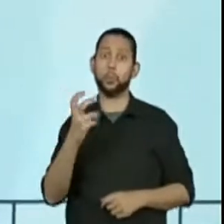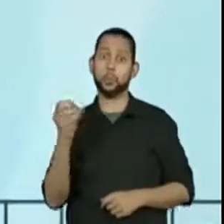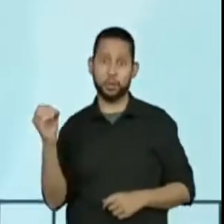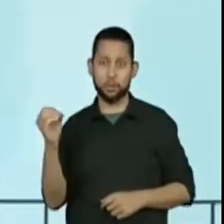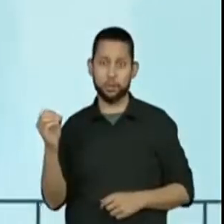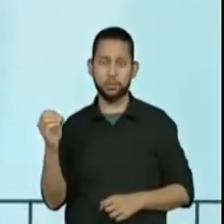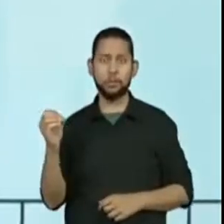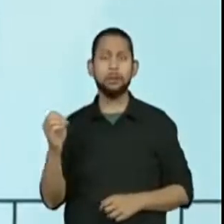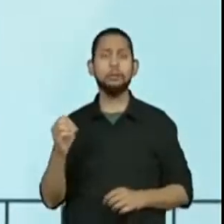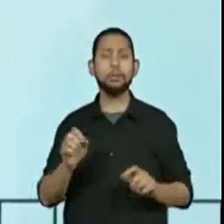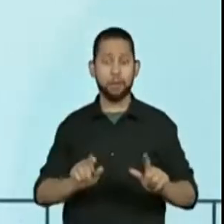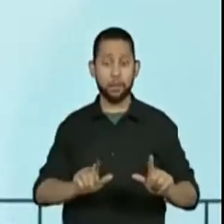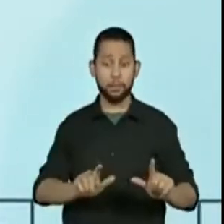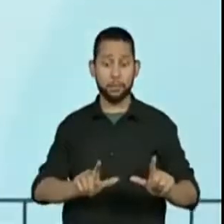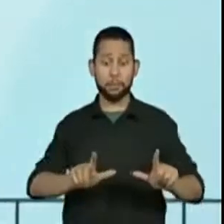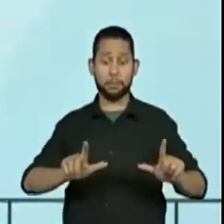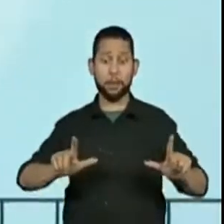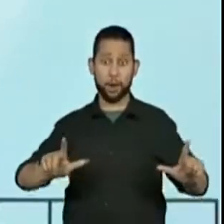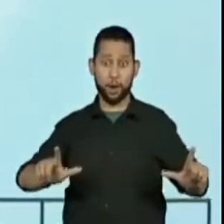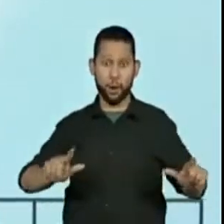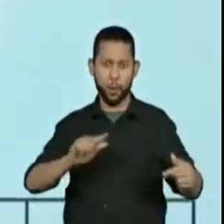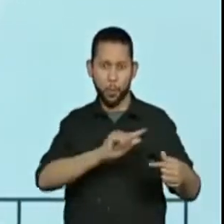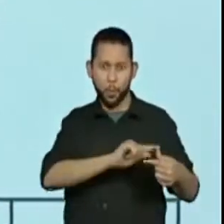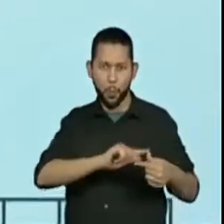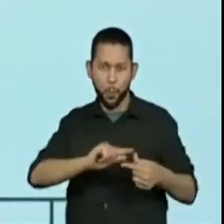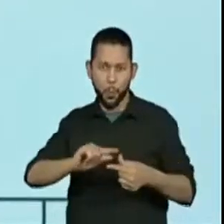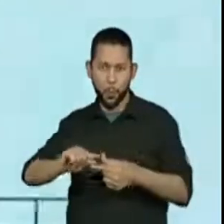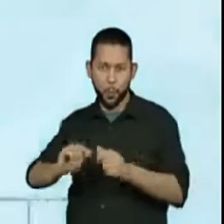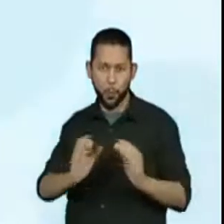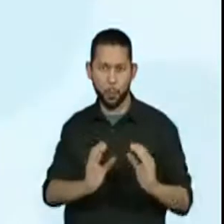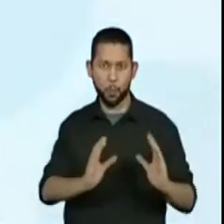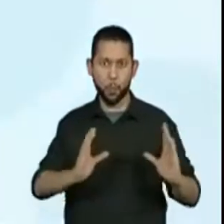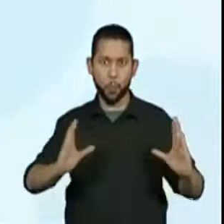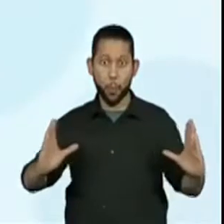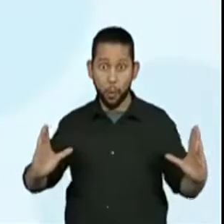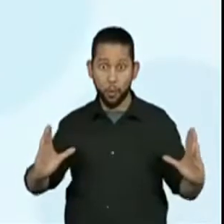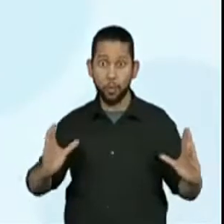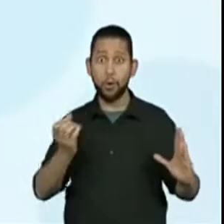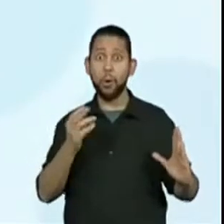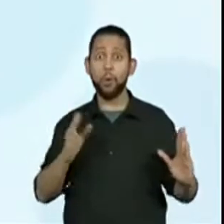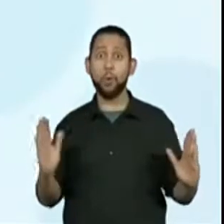menos quadradinhos do que a escala de 1 para 100?